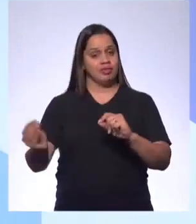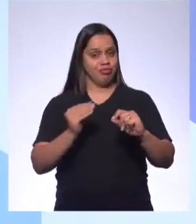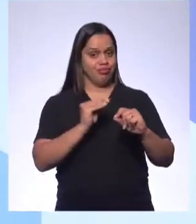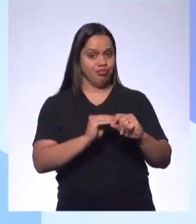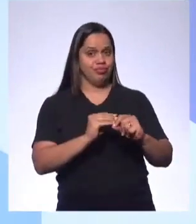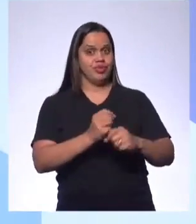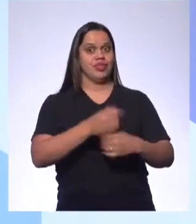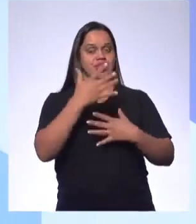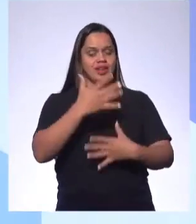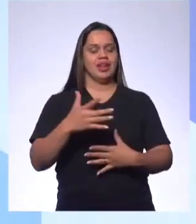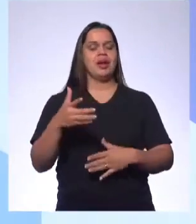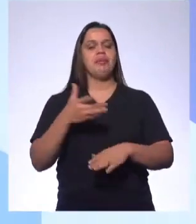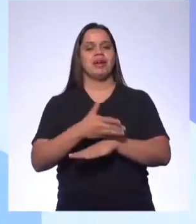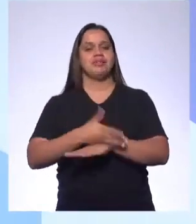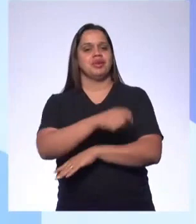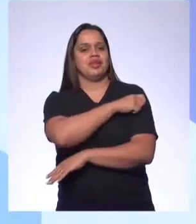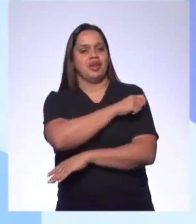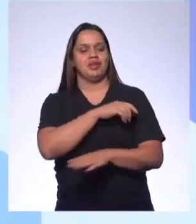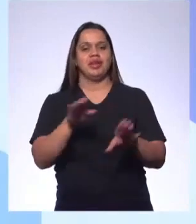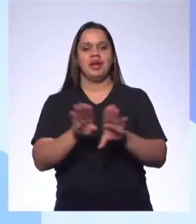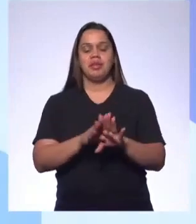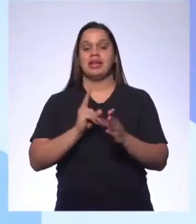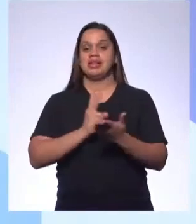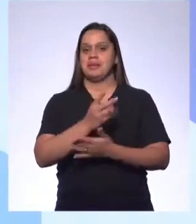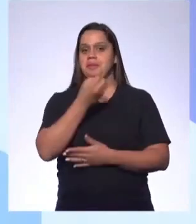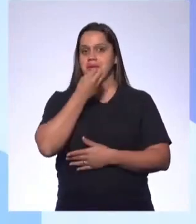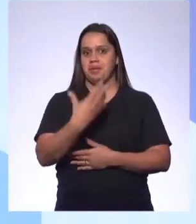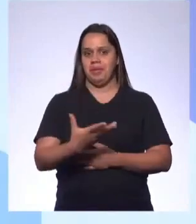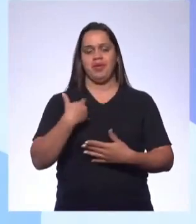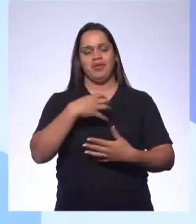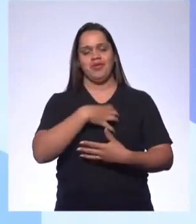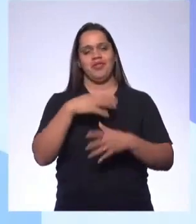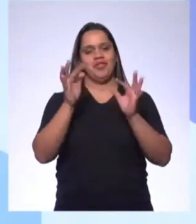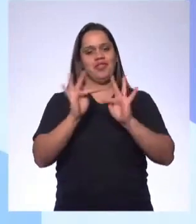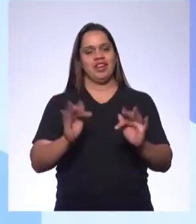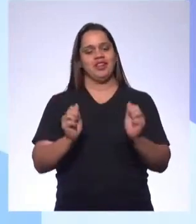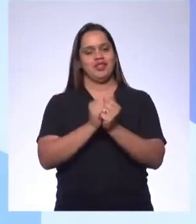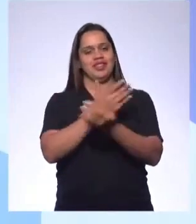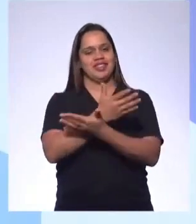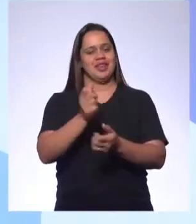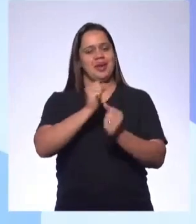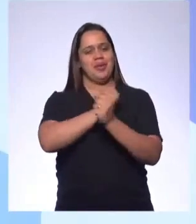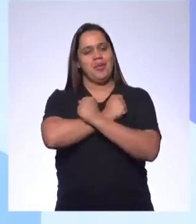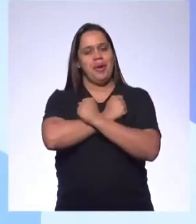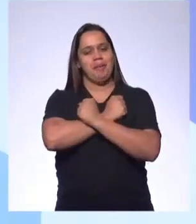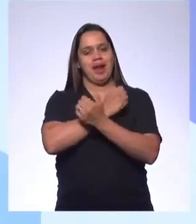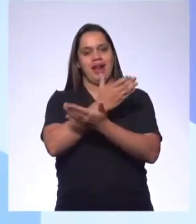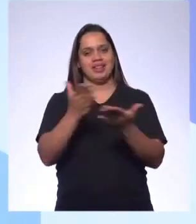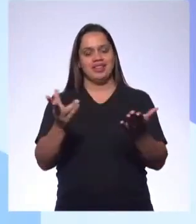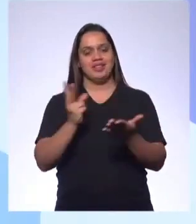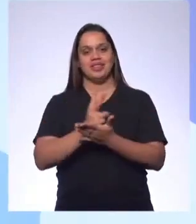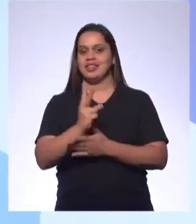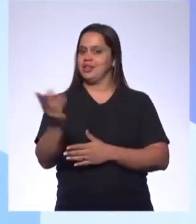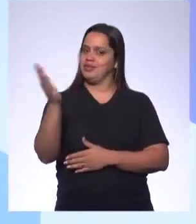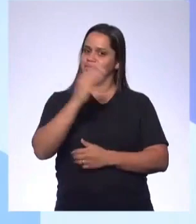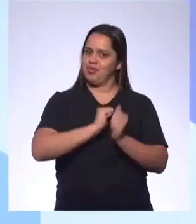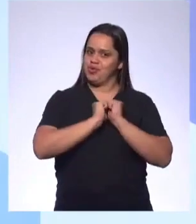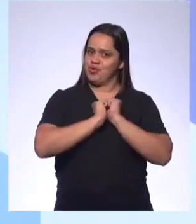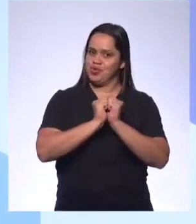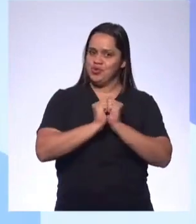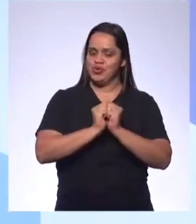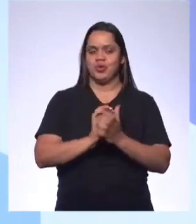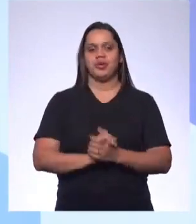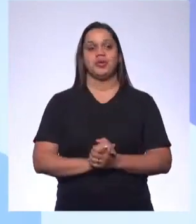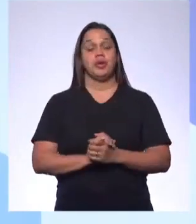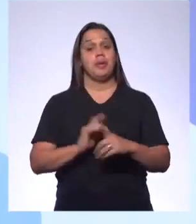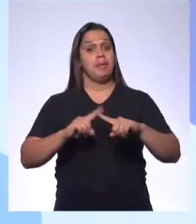em polvorosa, participando conosco, sempre muito bom. Fico muito feliz, vocês, olha, um abraço no coração, sempre junto conosco, tamo junto, mas